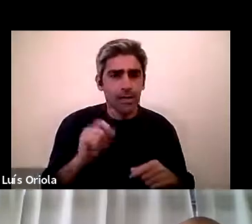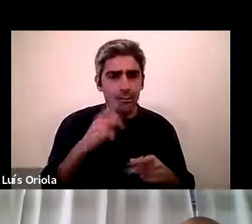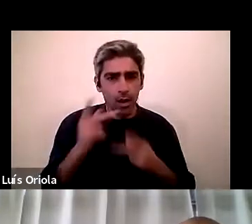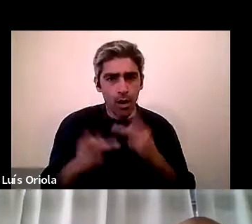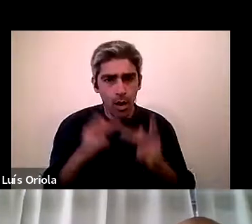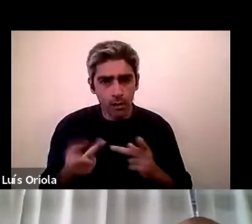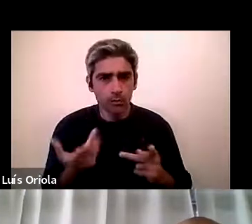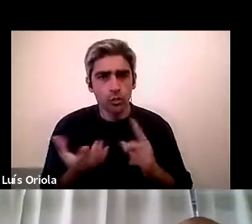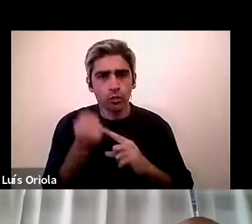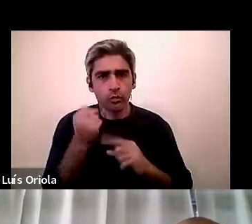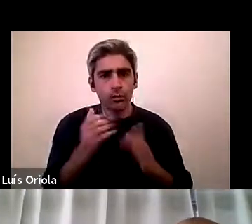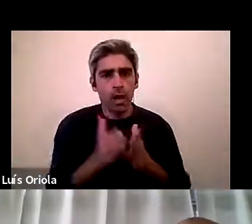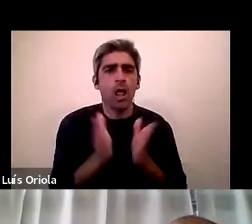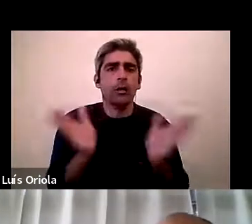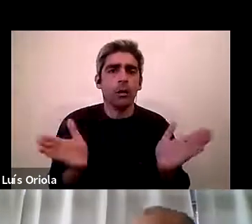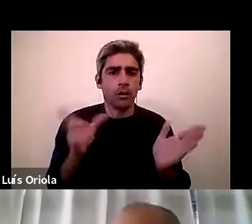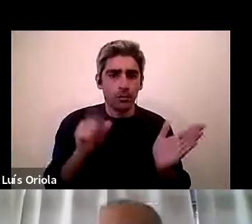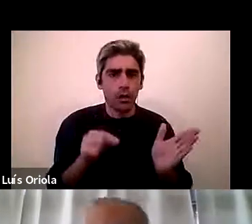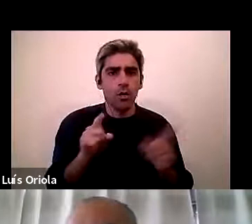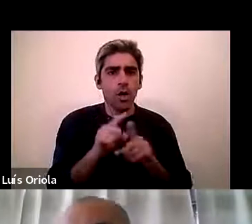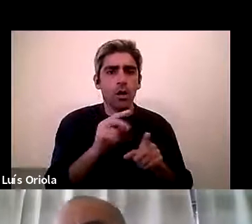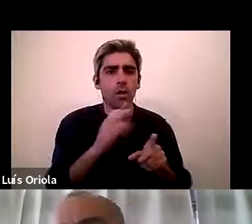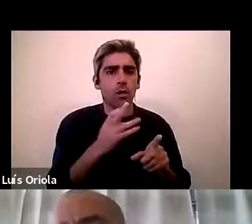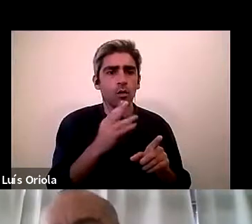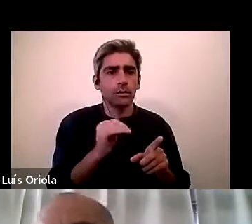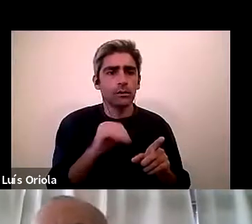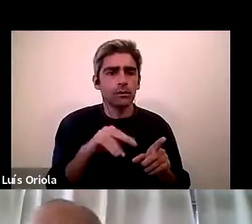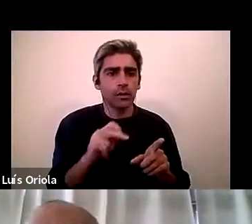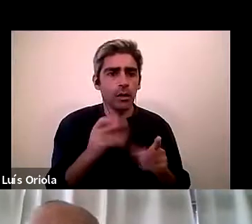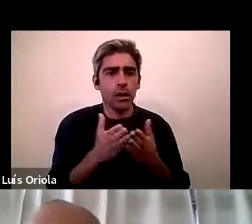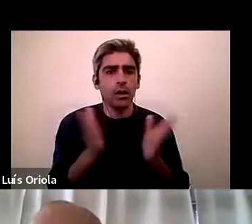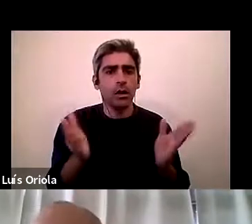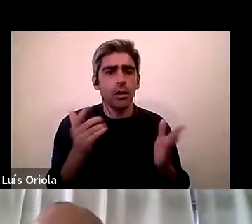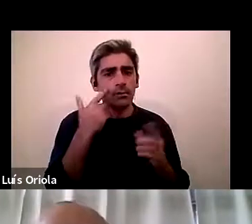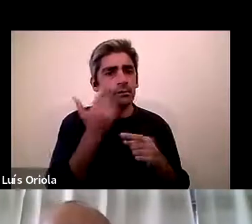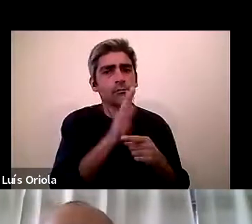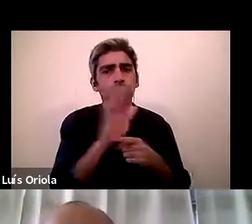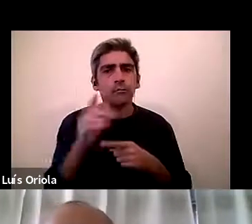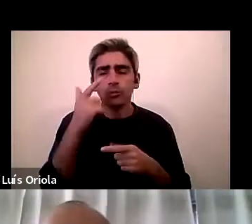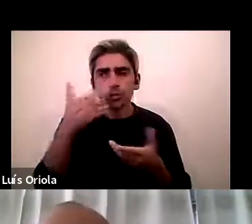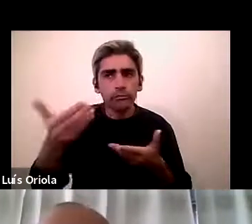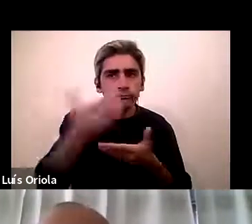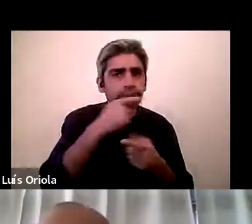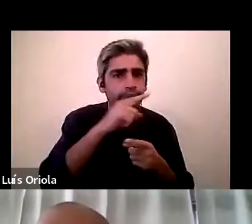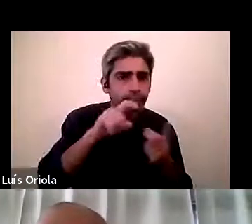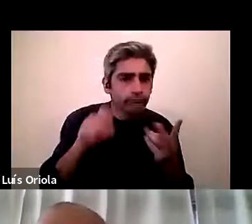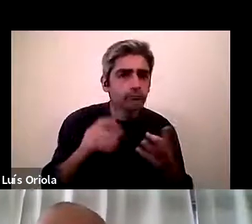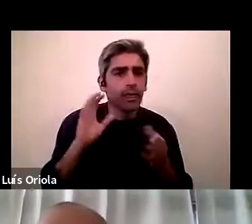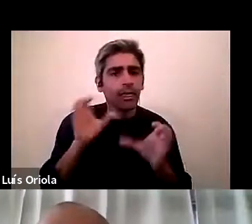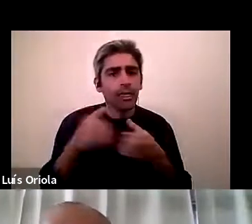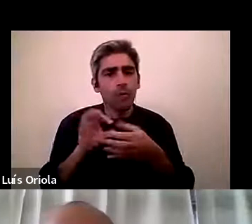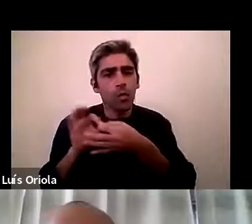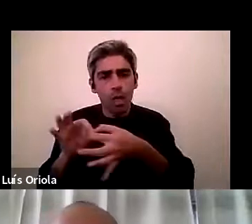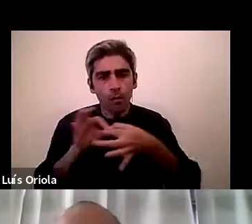análises, conseguimos alargar e também, como disse a Usna, alargar a nossa base de amostra, alargar as equipas com que colaboramos, não